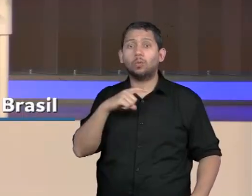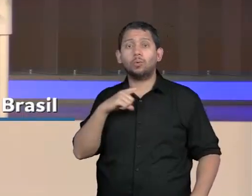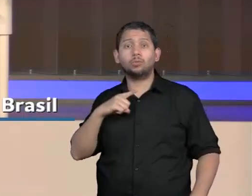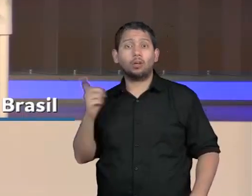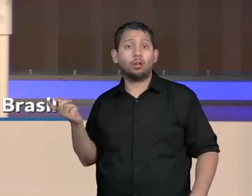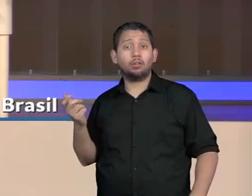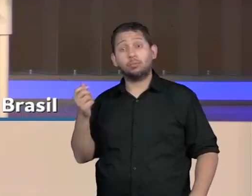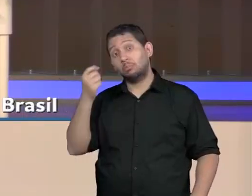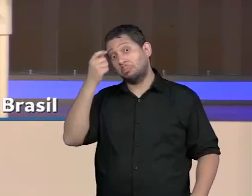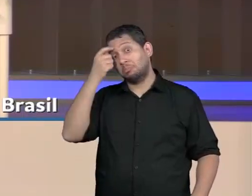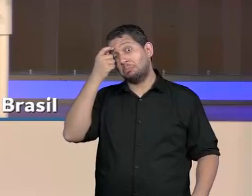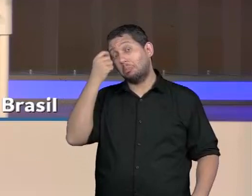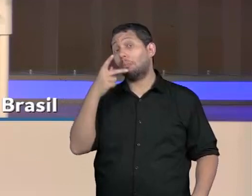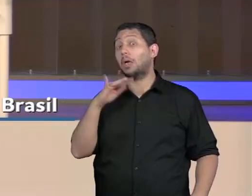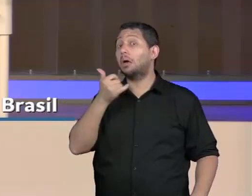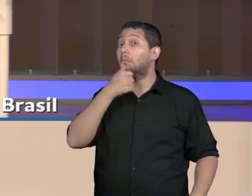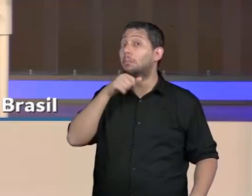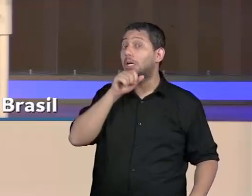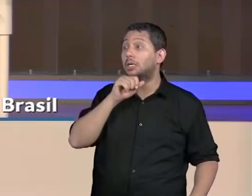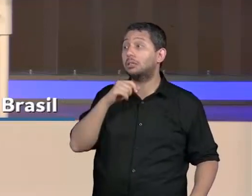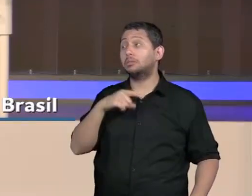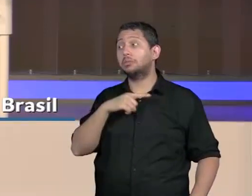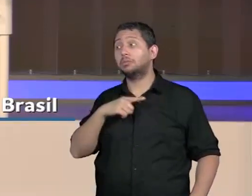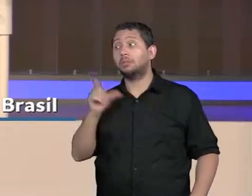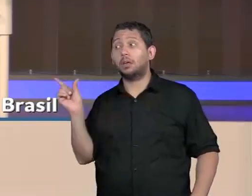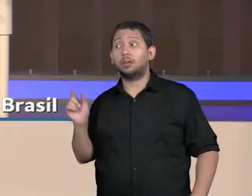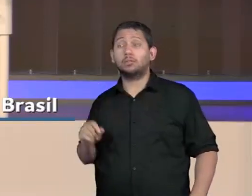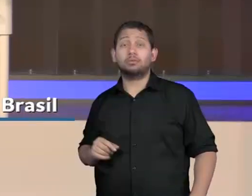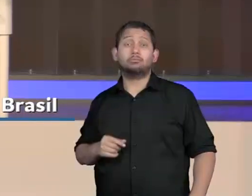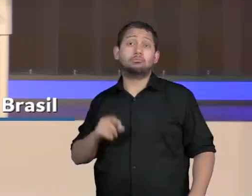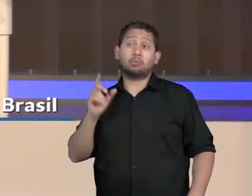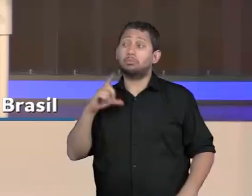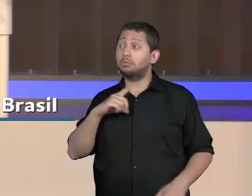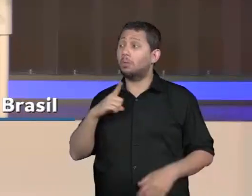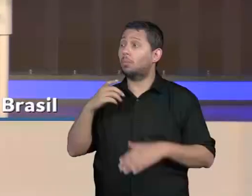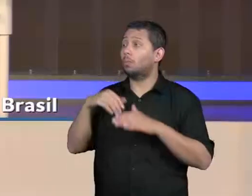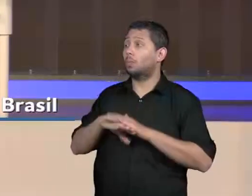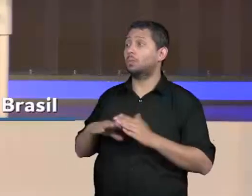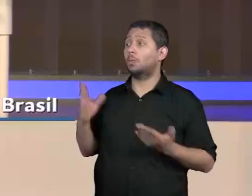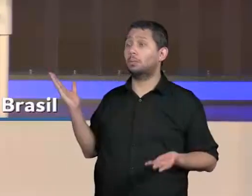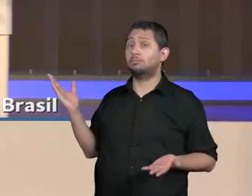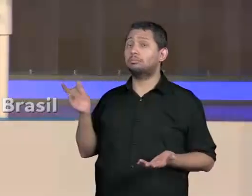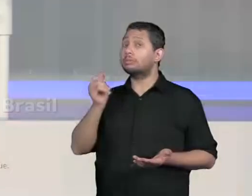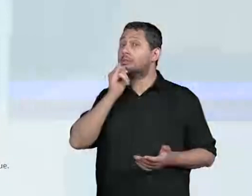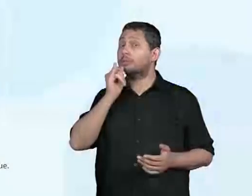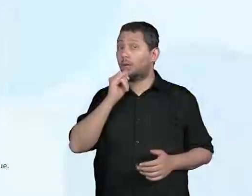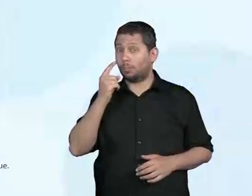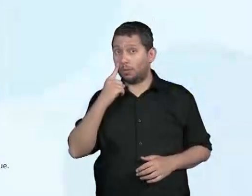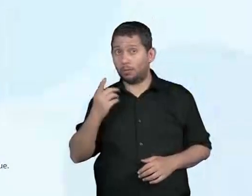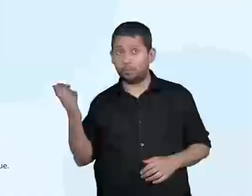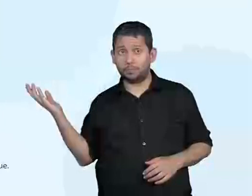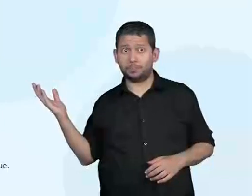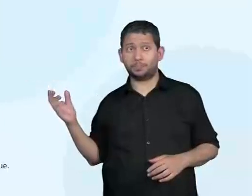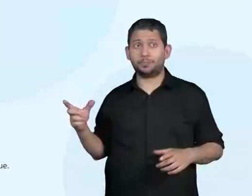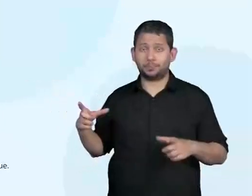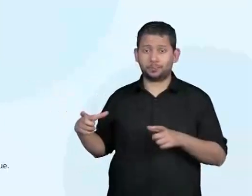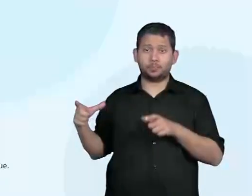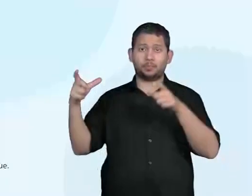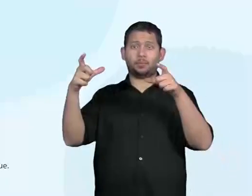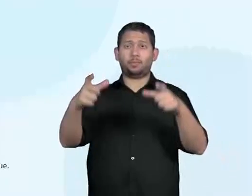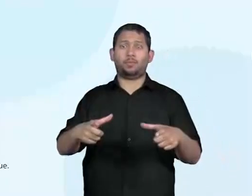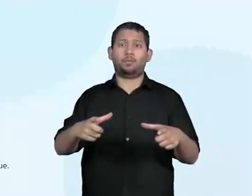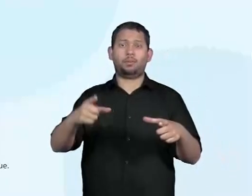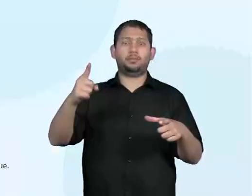papai e da mamãe, que guardaram, às vezes, dos avós dele. Esse aqui, por exemplo, ó, essa vitrola aqui que vocês